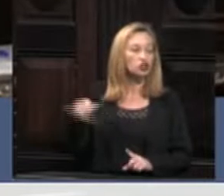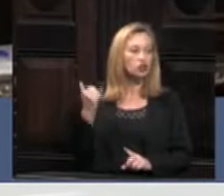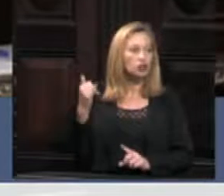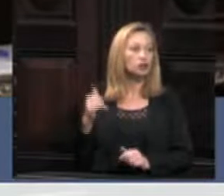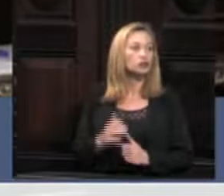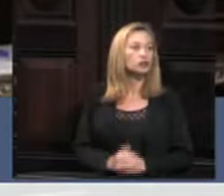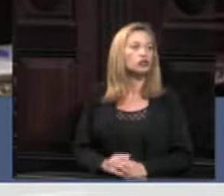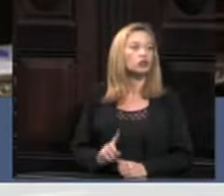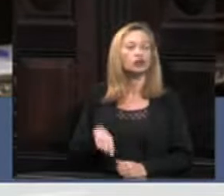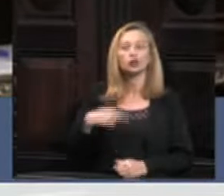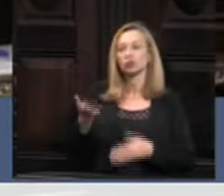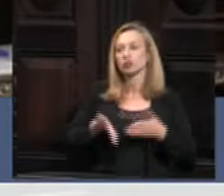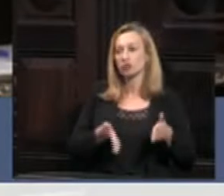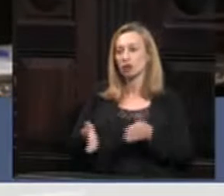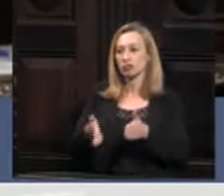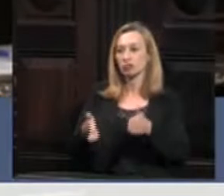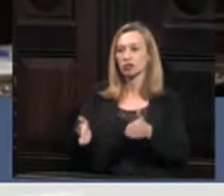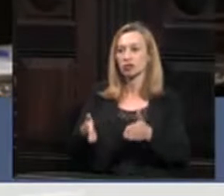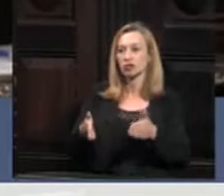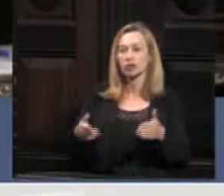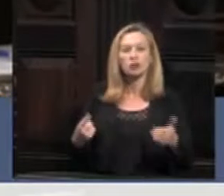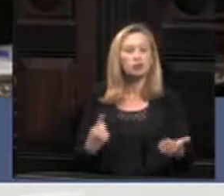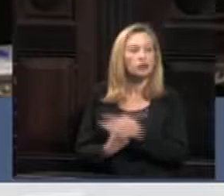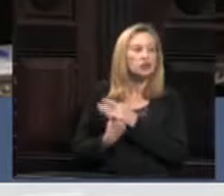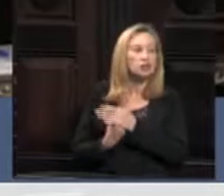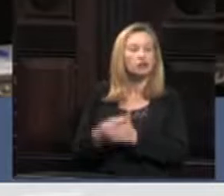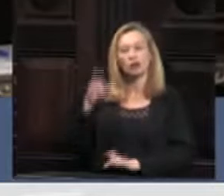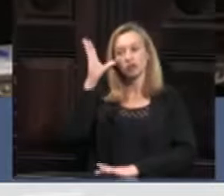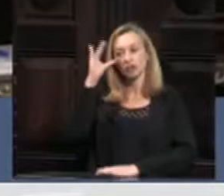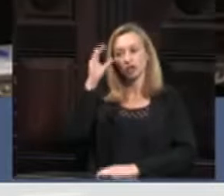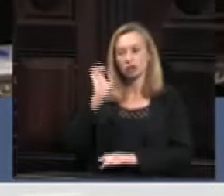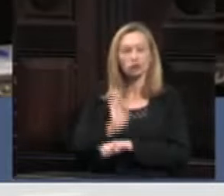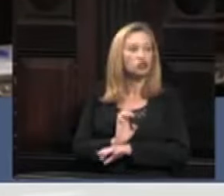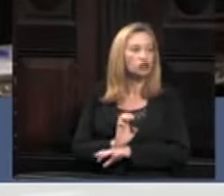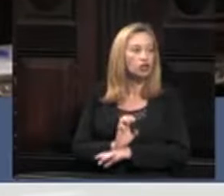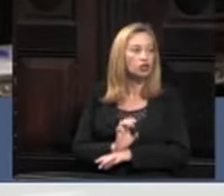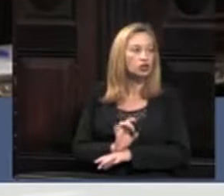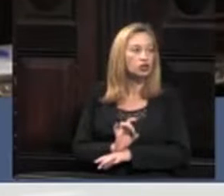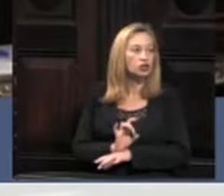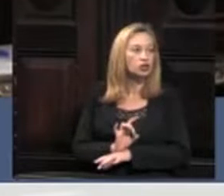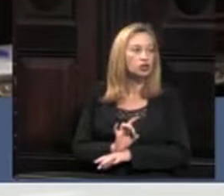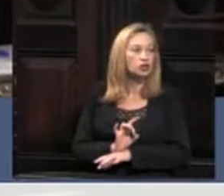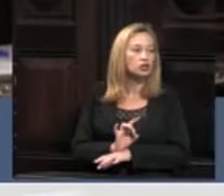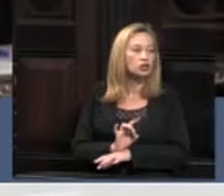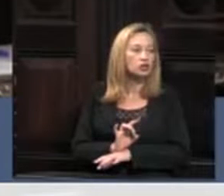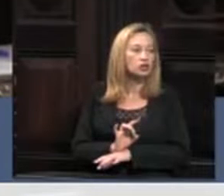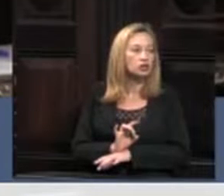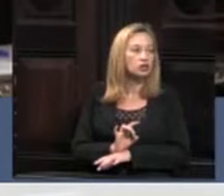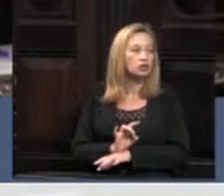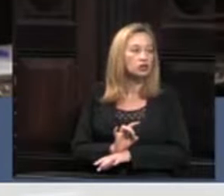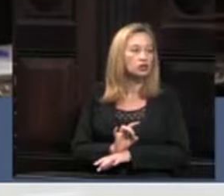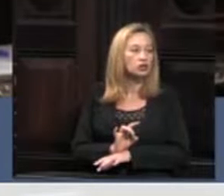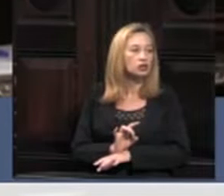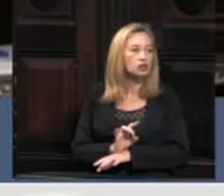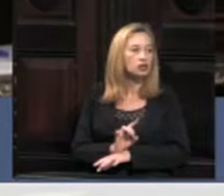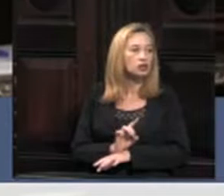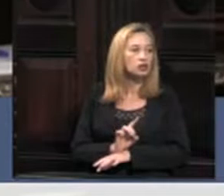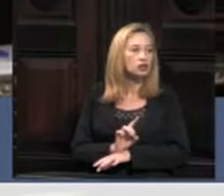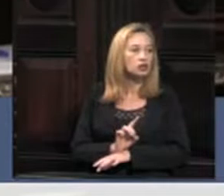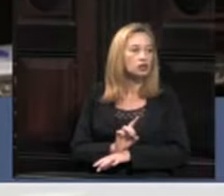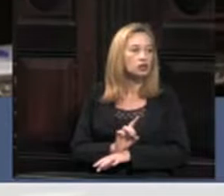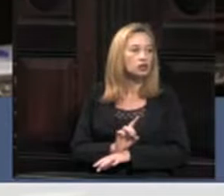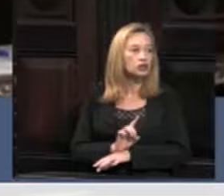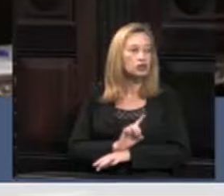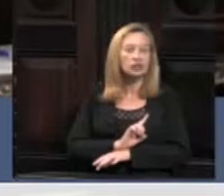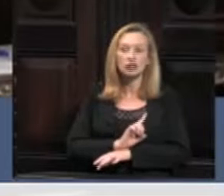caminho para preservar os interesses maiores do Estado, sem colocar em nenhum risco a